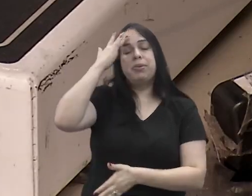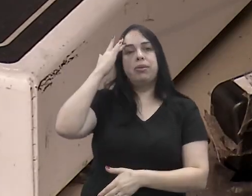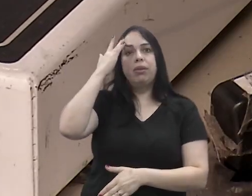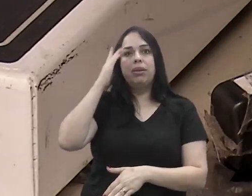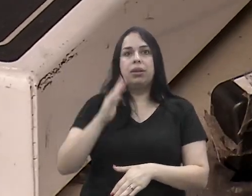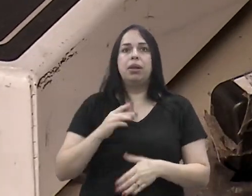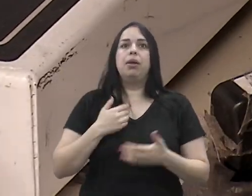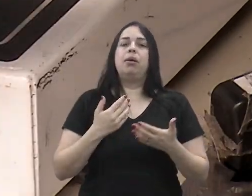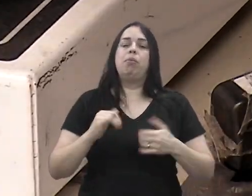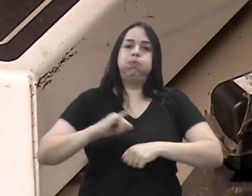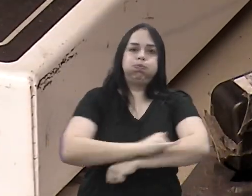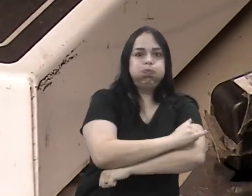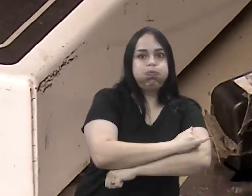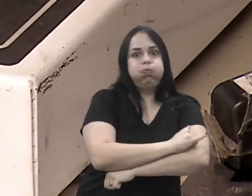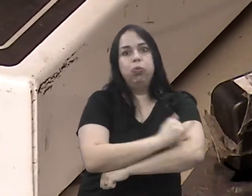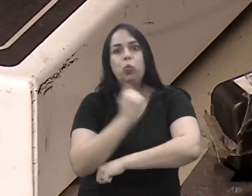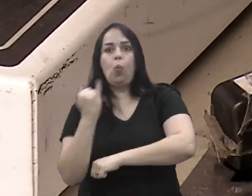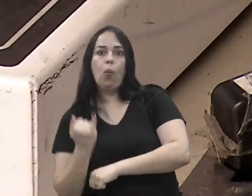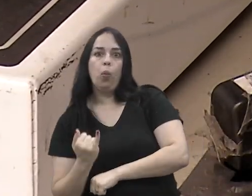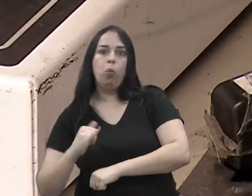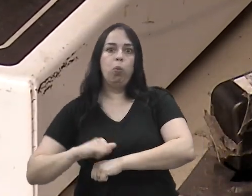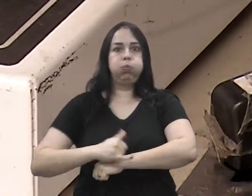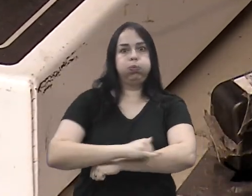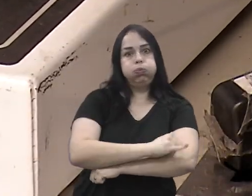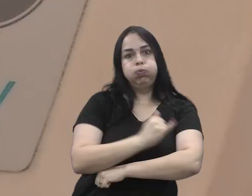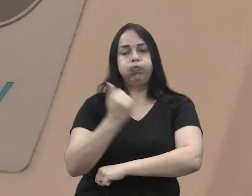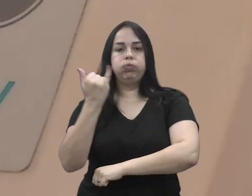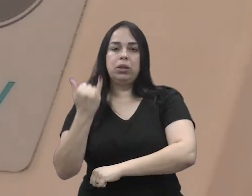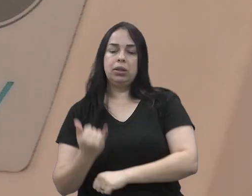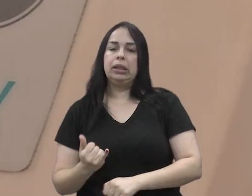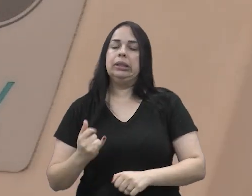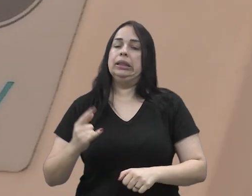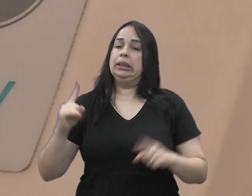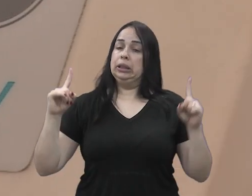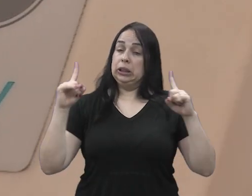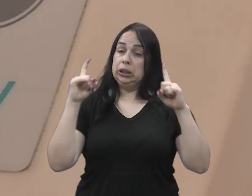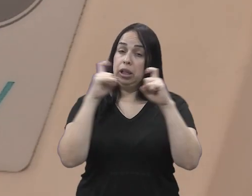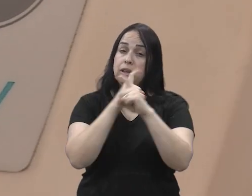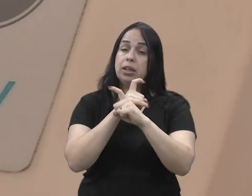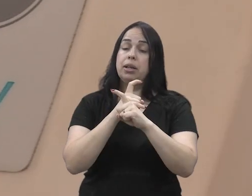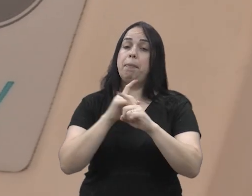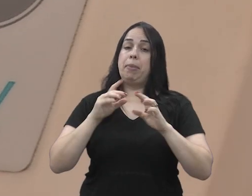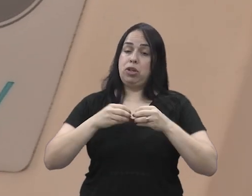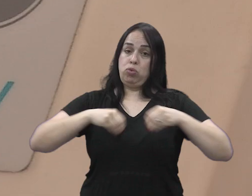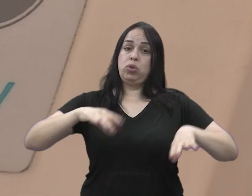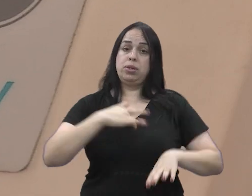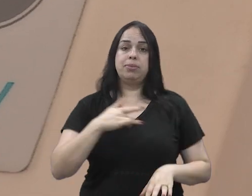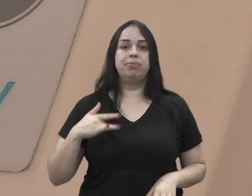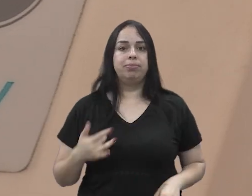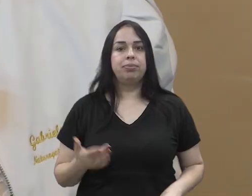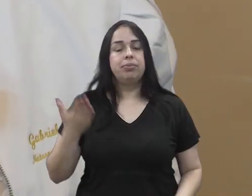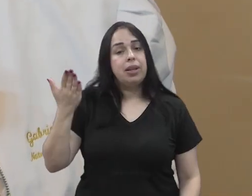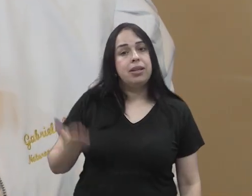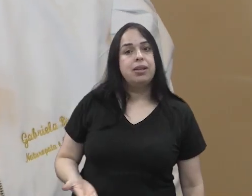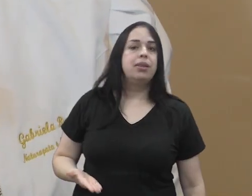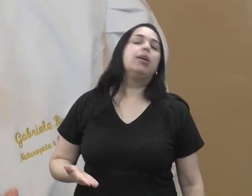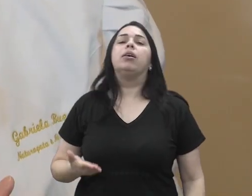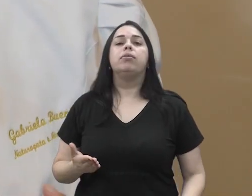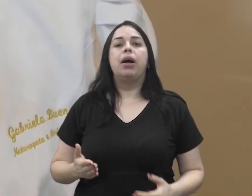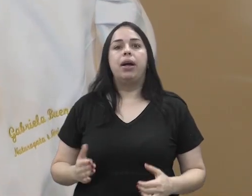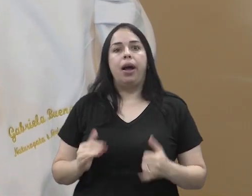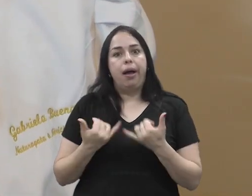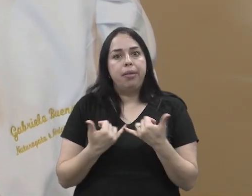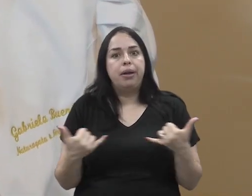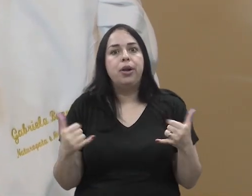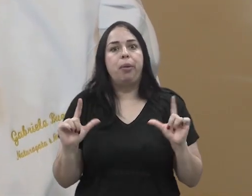em conflito com a balança, ganhando e perdendo peso. Uma realidade dura que representa riscos à saúde. Essa pessoa vai ficar